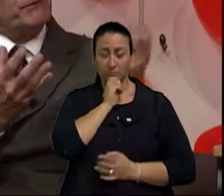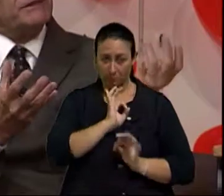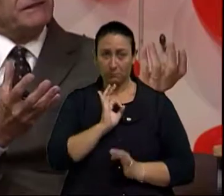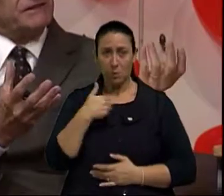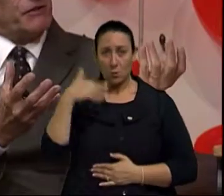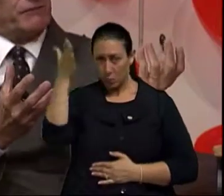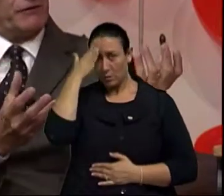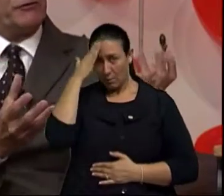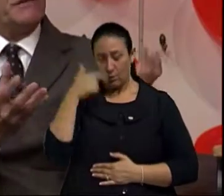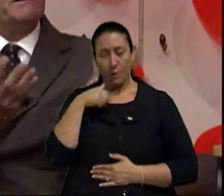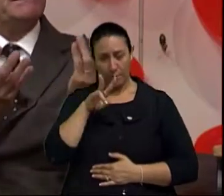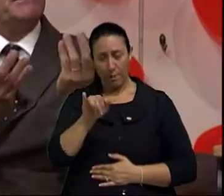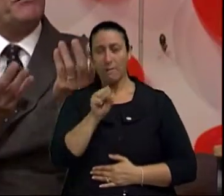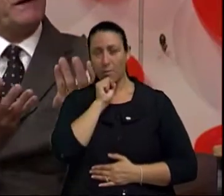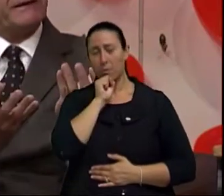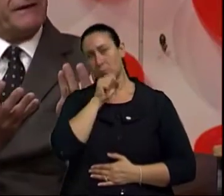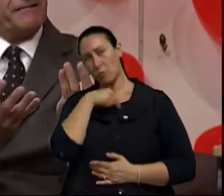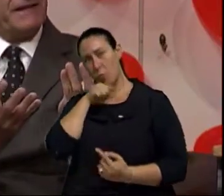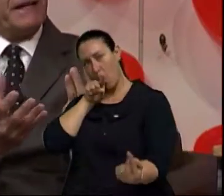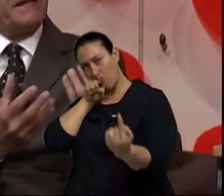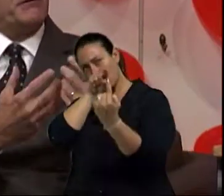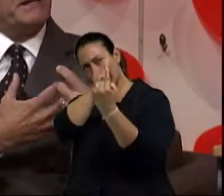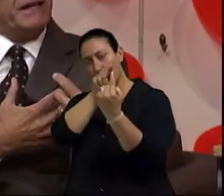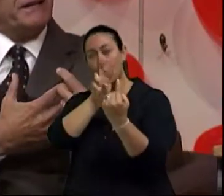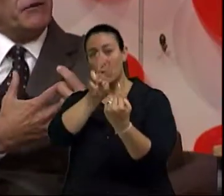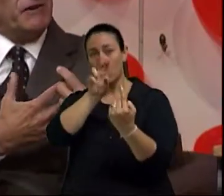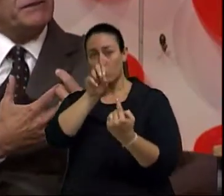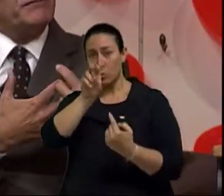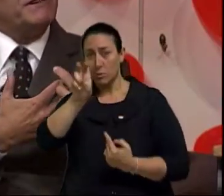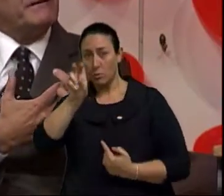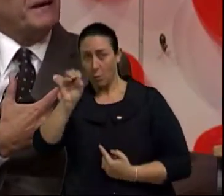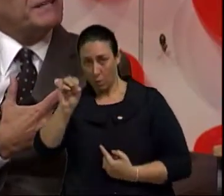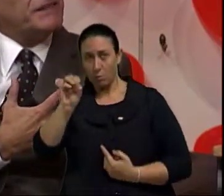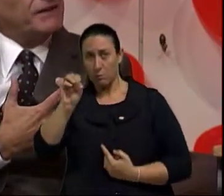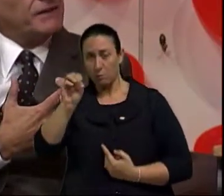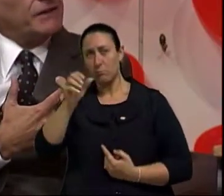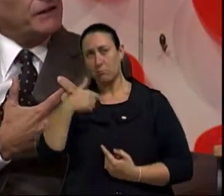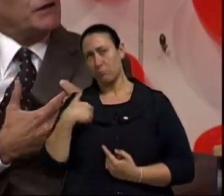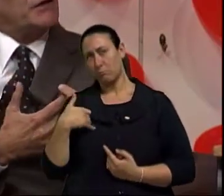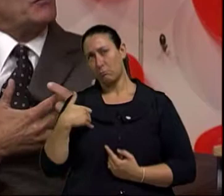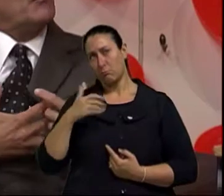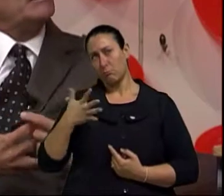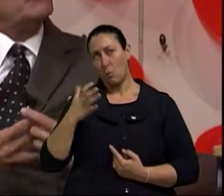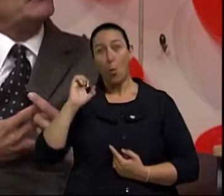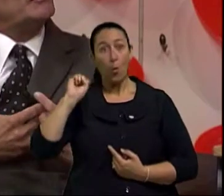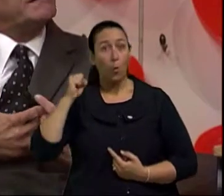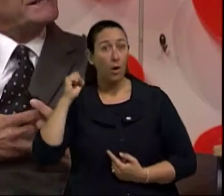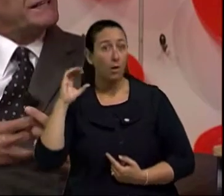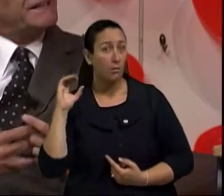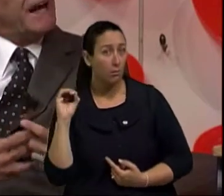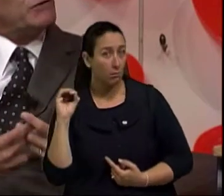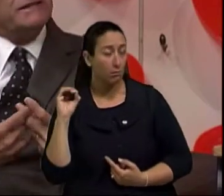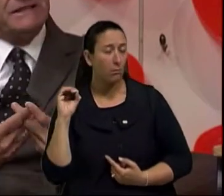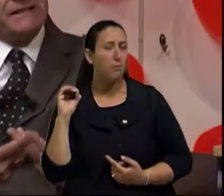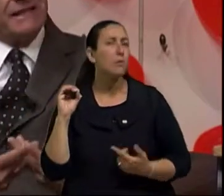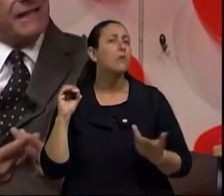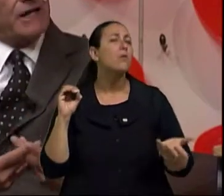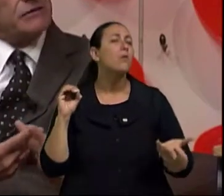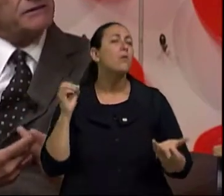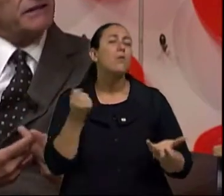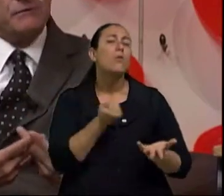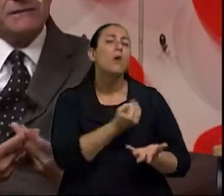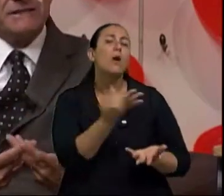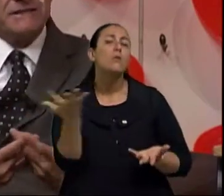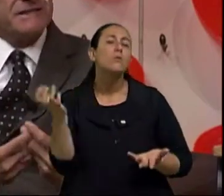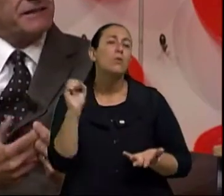eu tenho uma projeção para no 2050 ter 81 anos de vida média, uhum, quantos nonagenários e